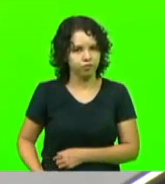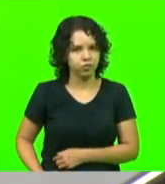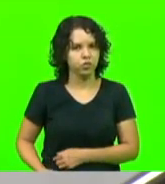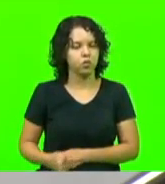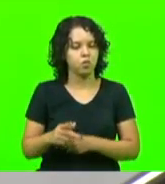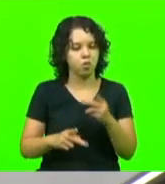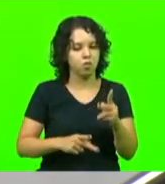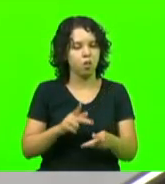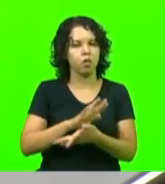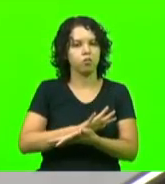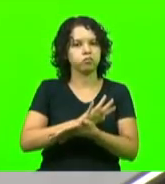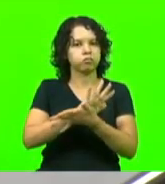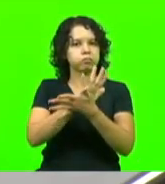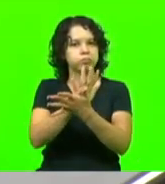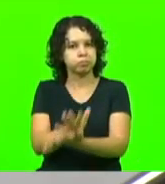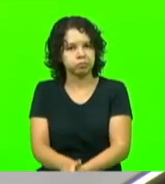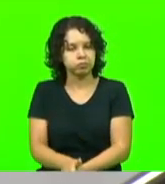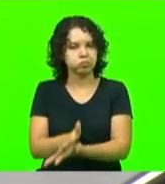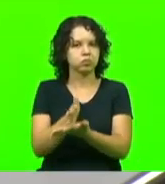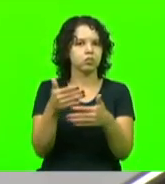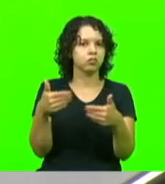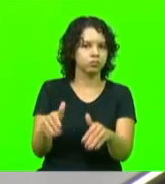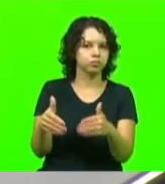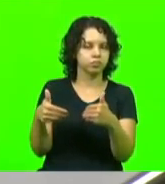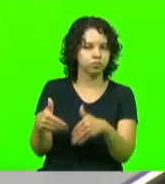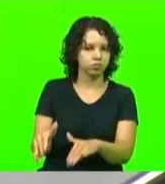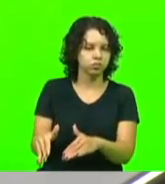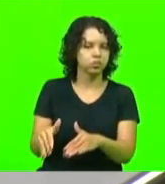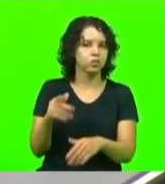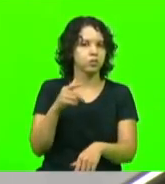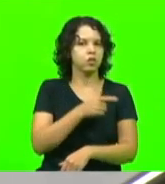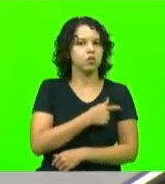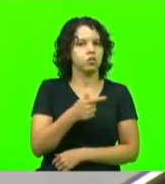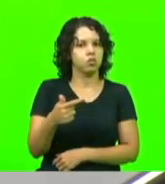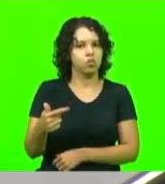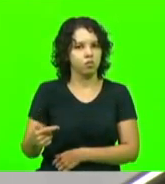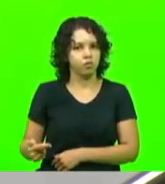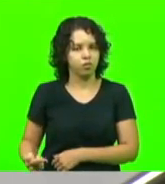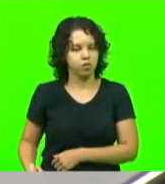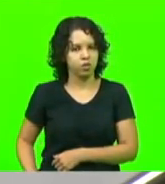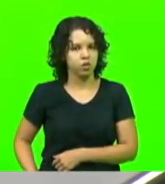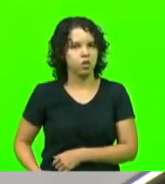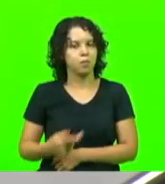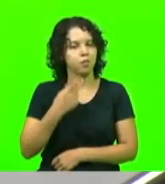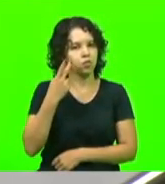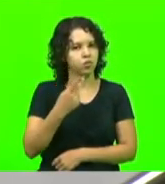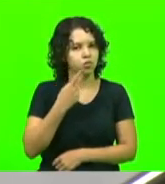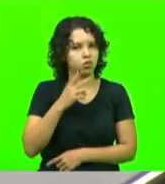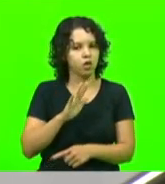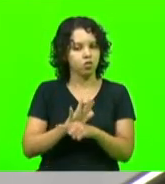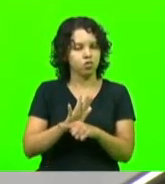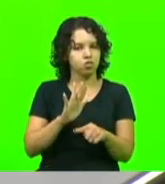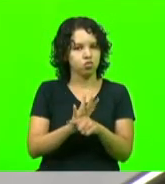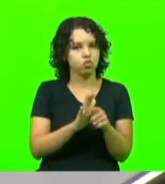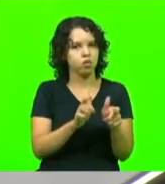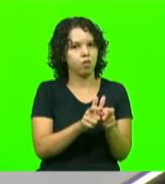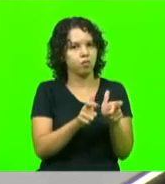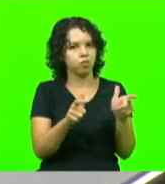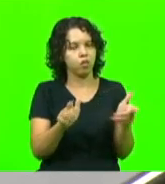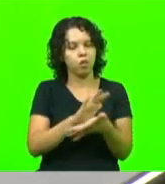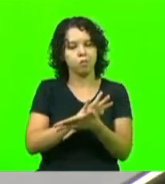está sendo completamente deixado de lado pelo governo que tem uma política que ajuda os grandes e massacra com